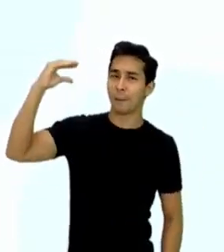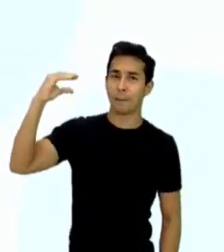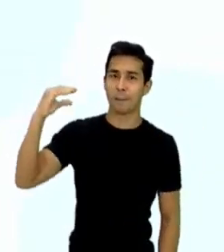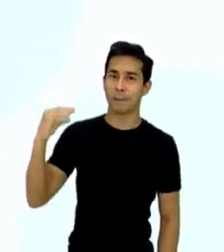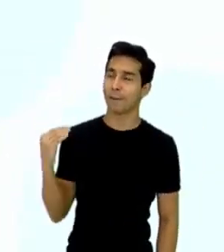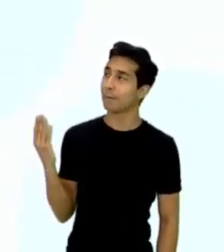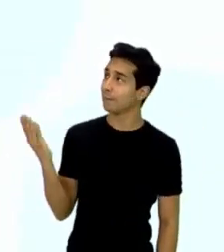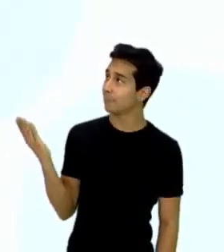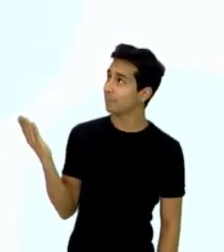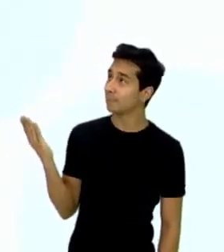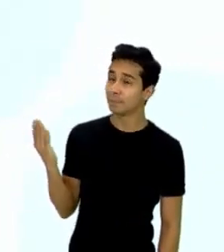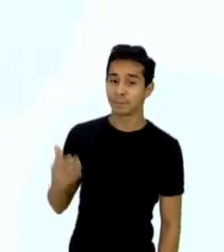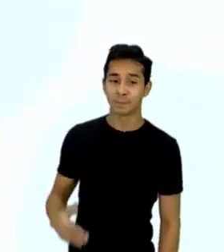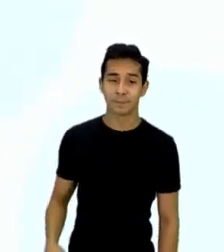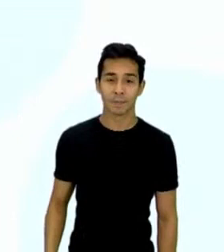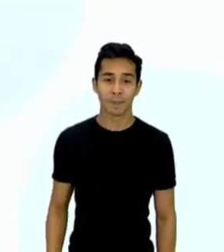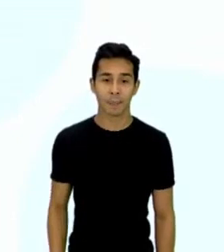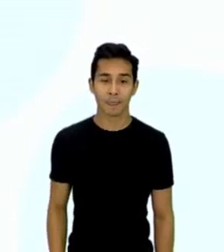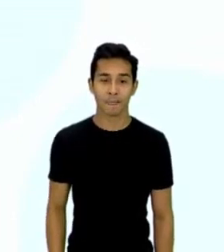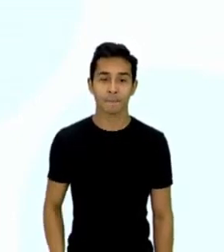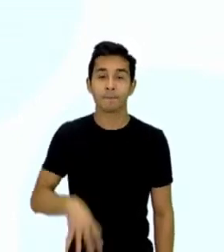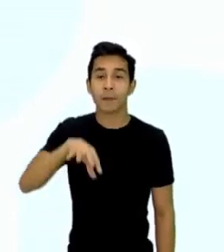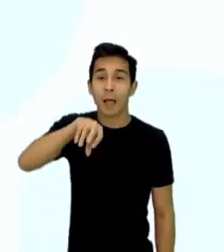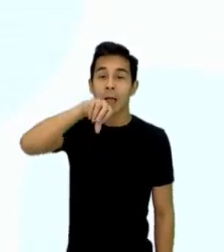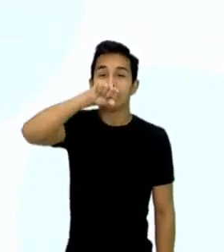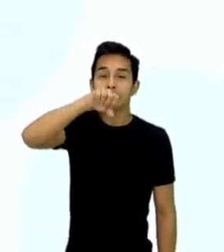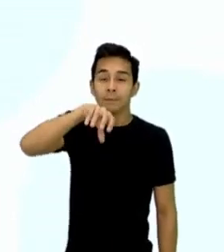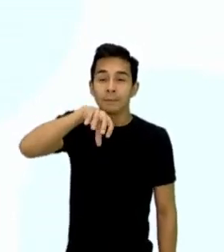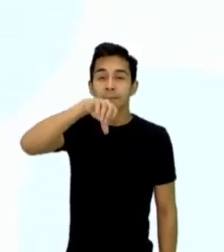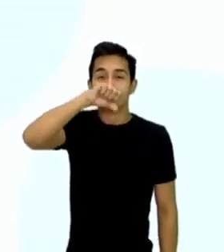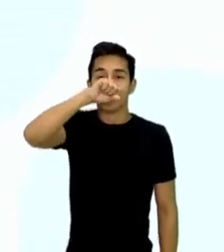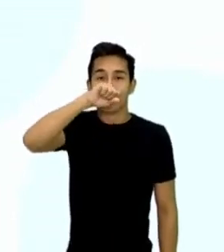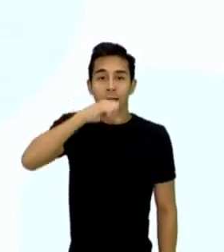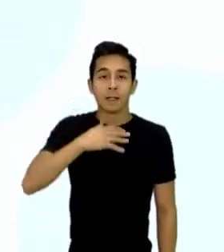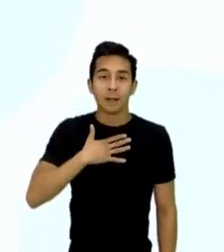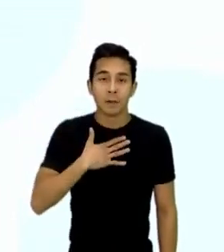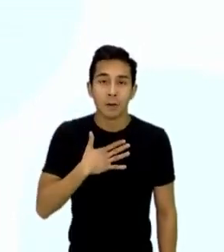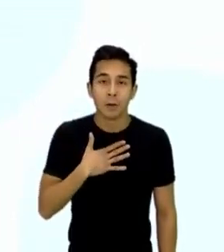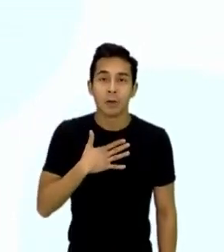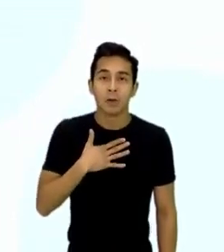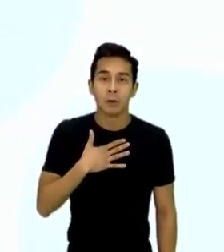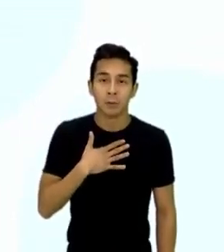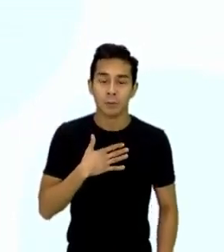o sistema respiratório, temos o sistema